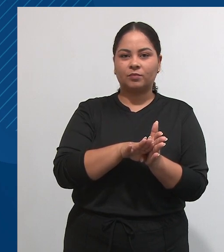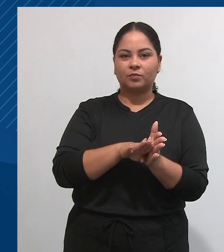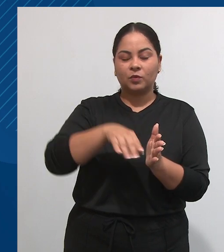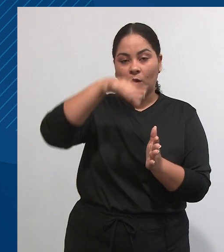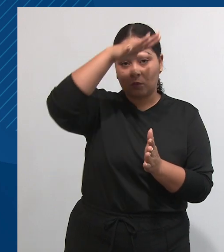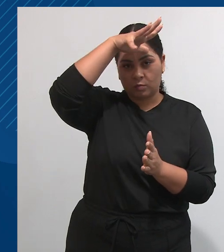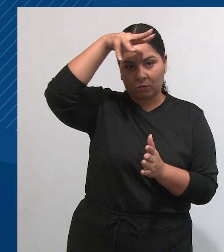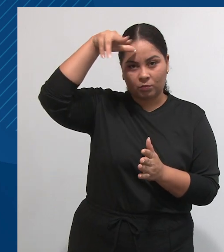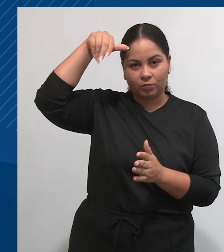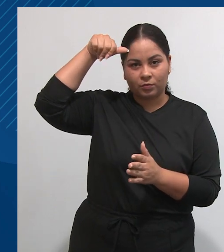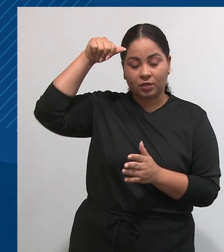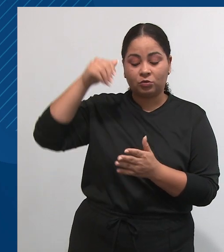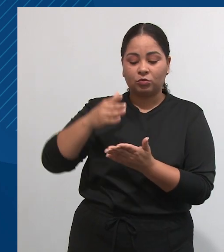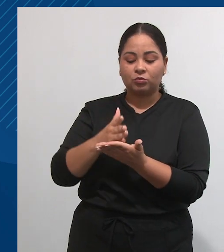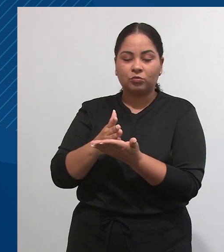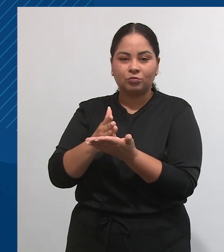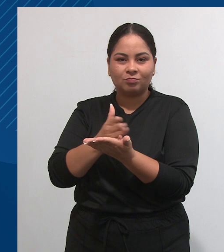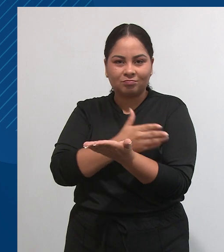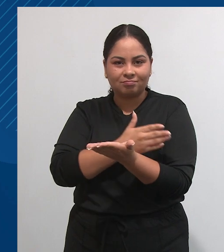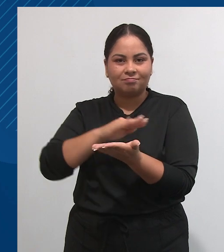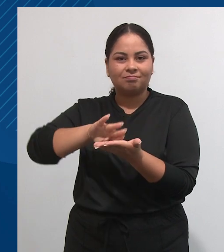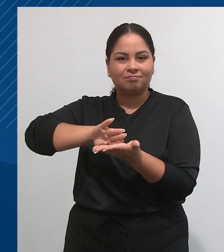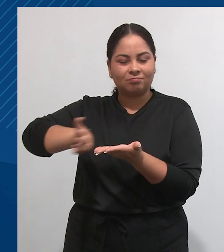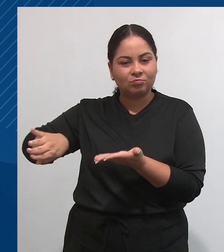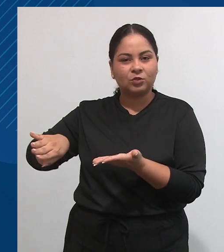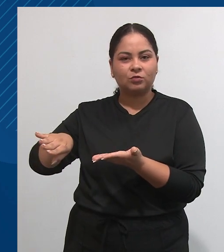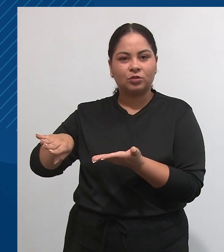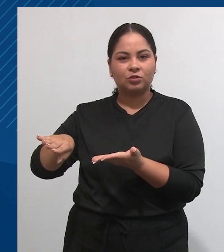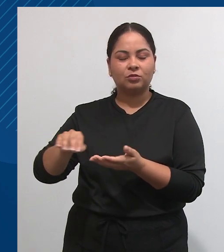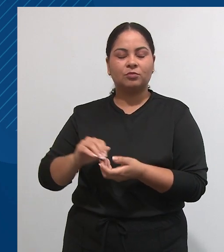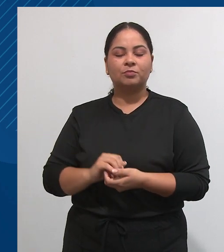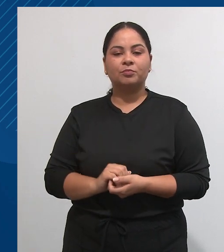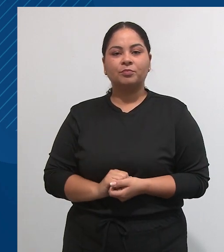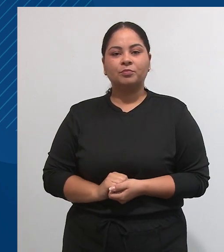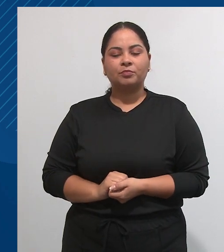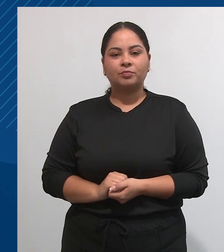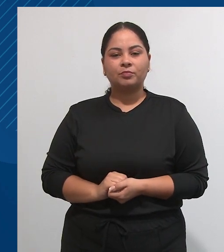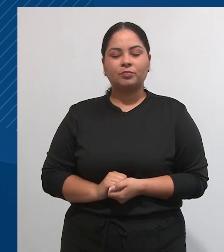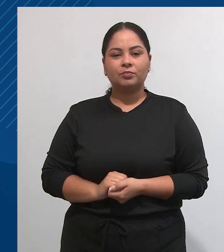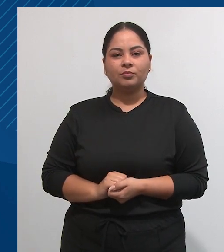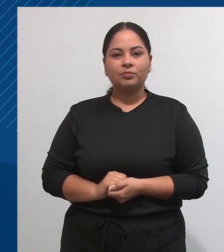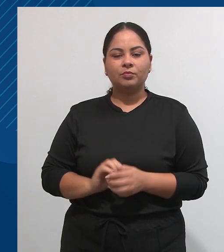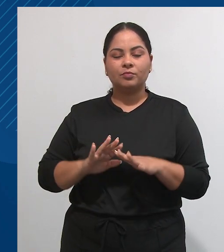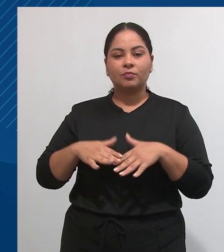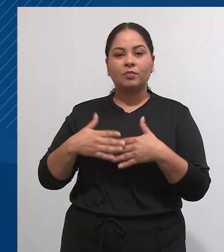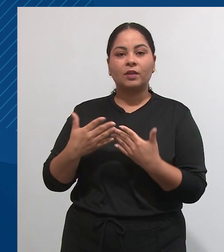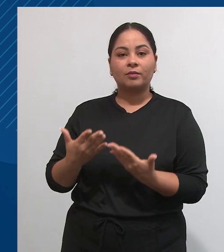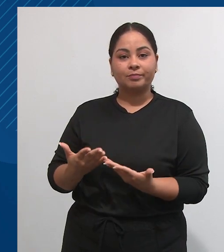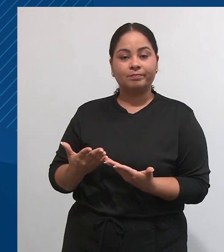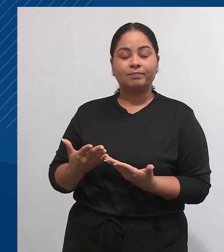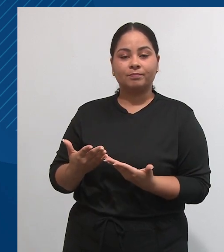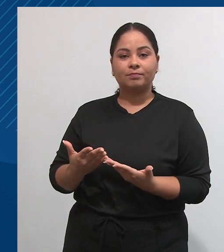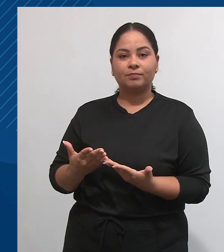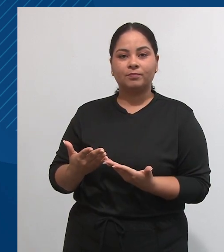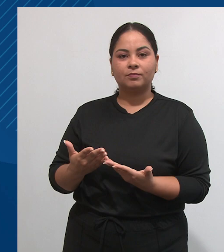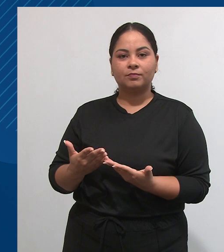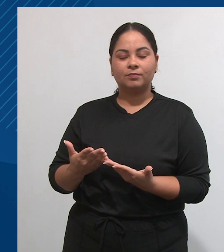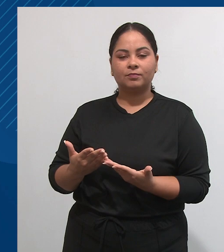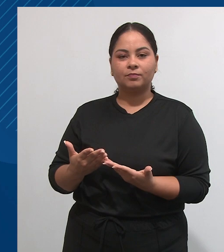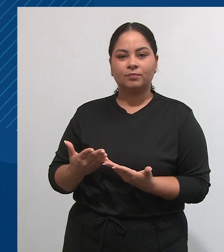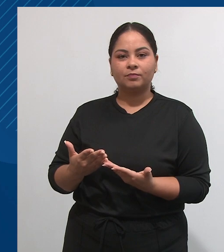o Amazonas, né? Isso tudo aqui era Amazonas. E ali na parte